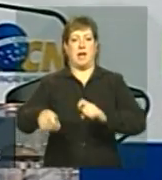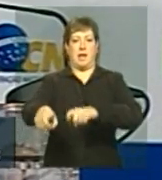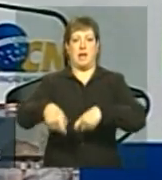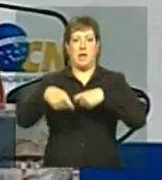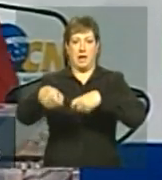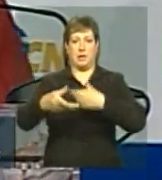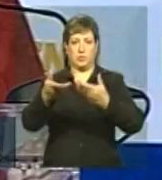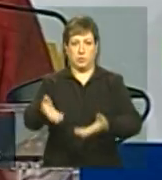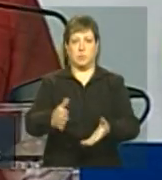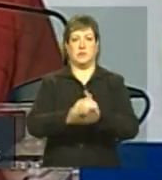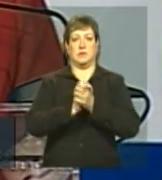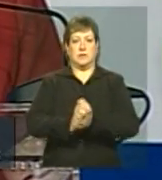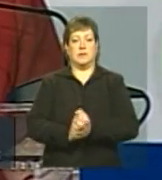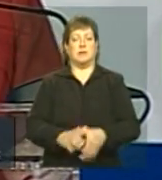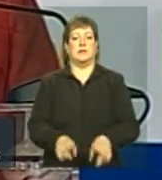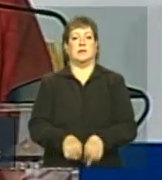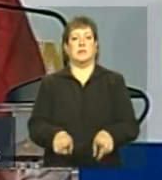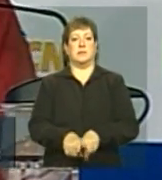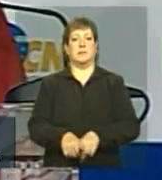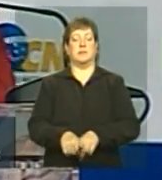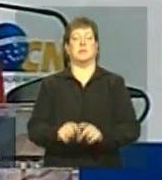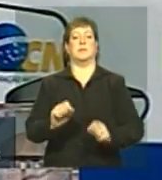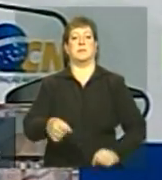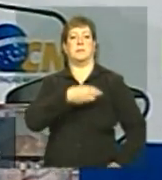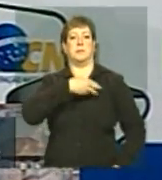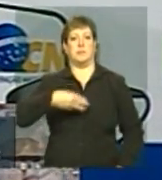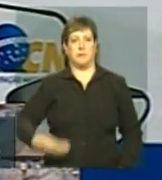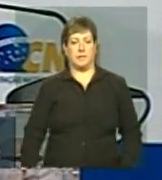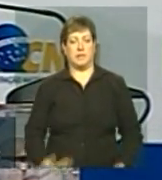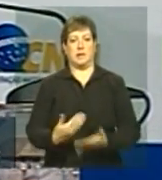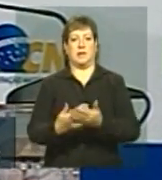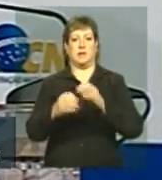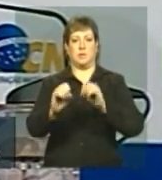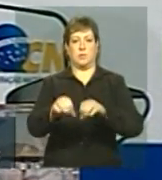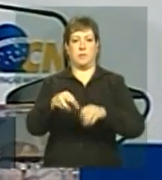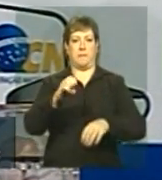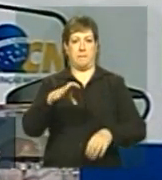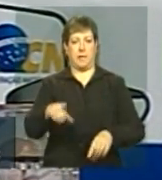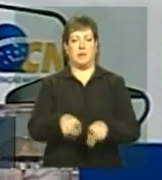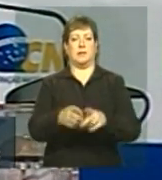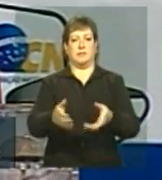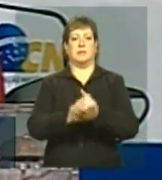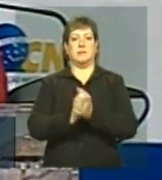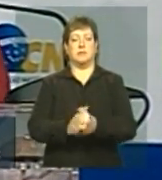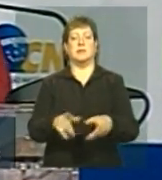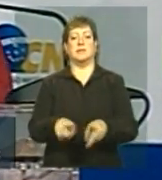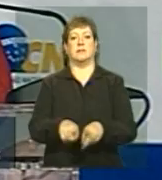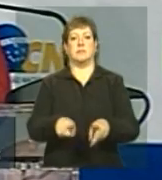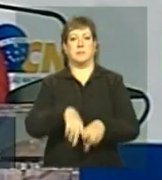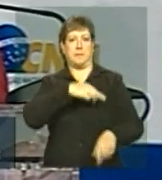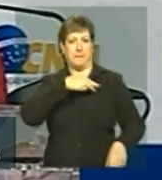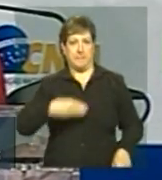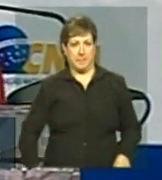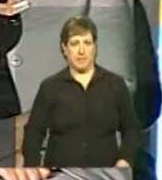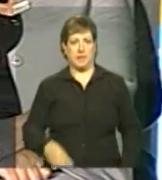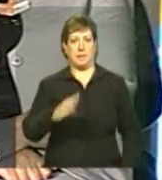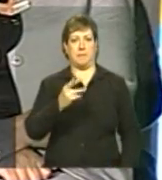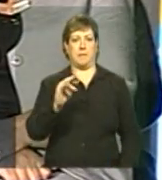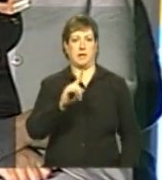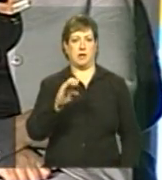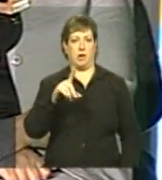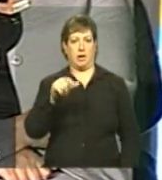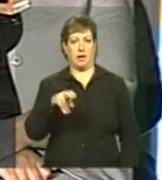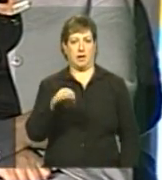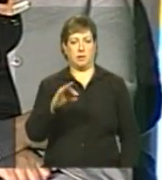Mendes Ribeiro, o ministro da Educação, Aloysio Mercadante, o ministro Brizola Neto, do Trabalho e Emprego,